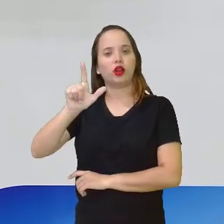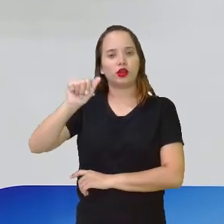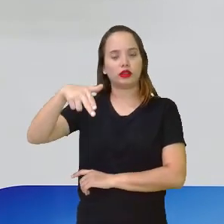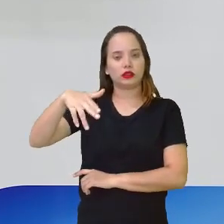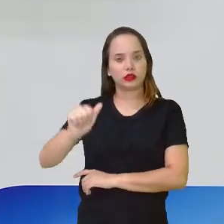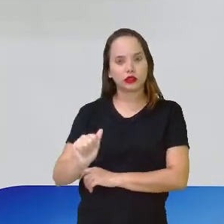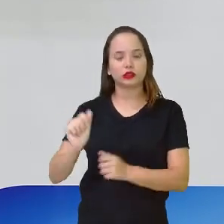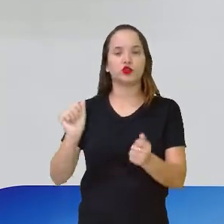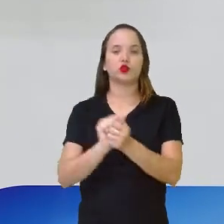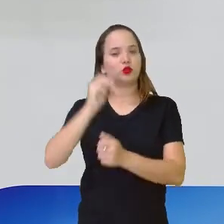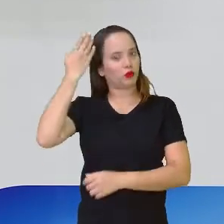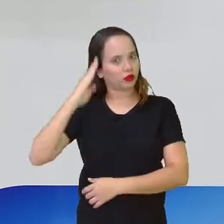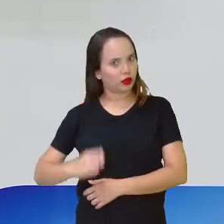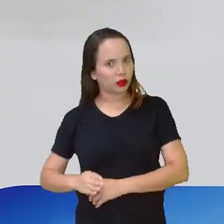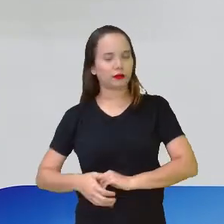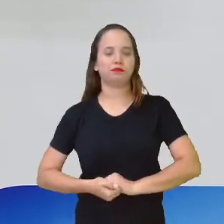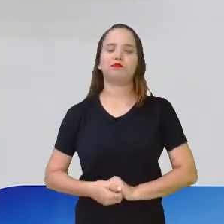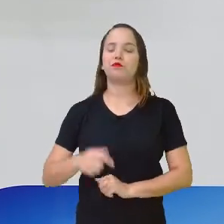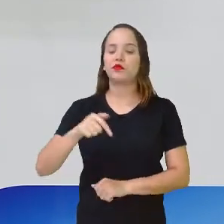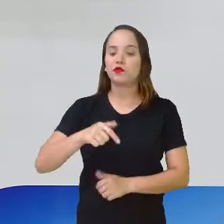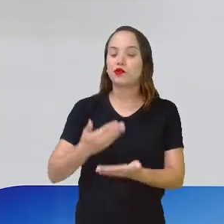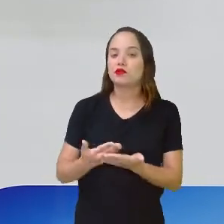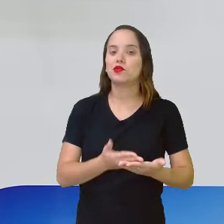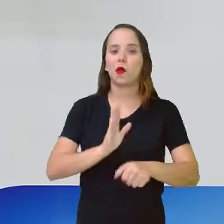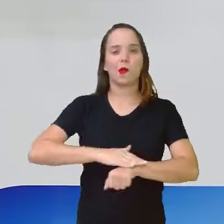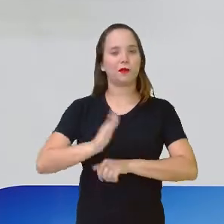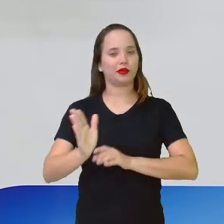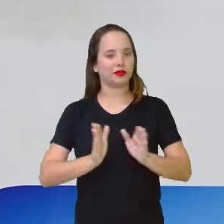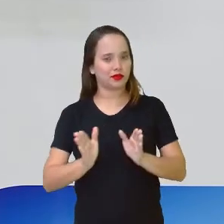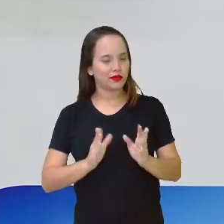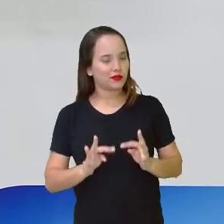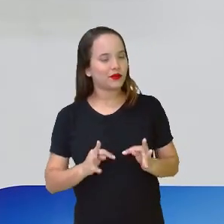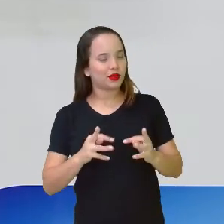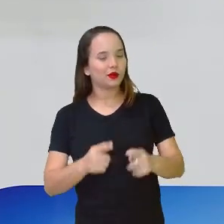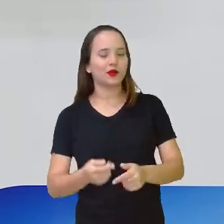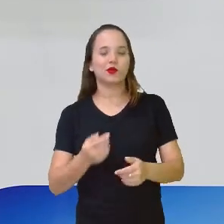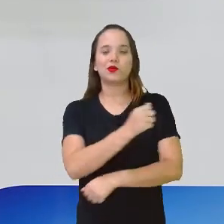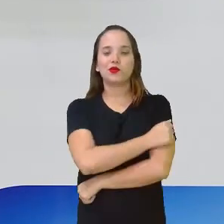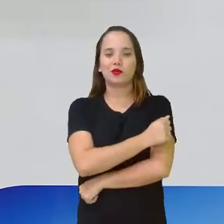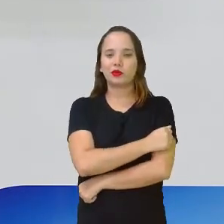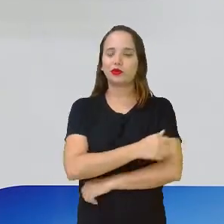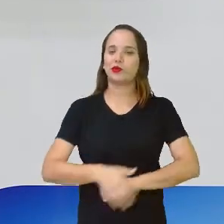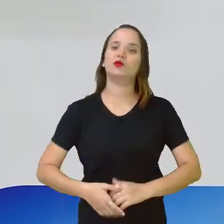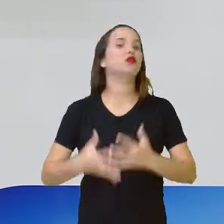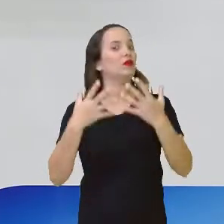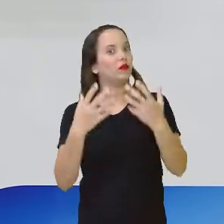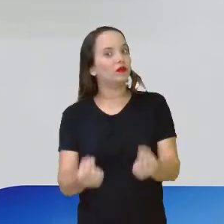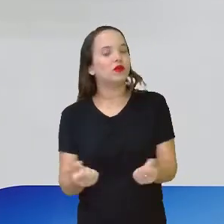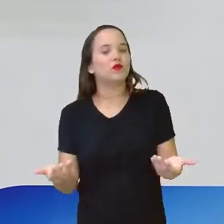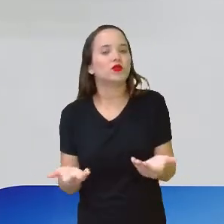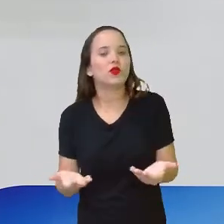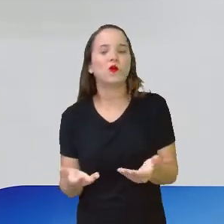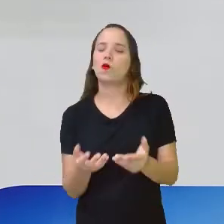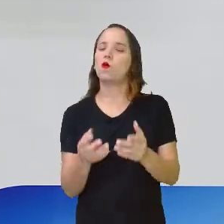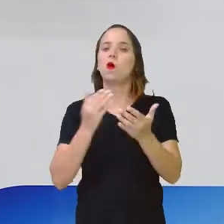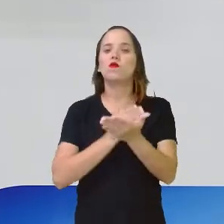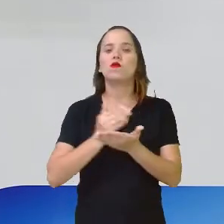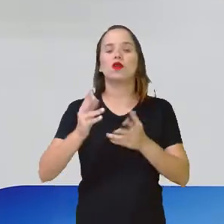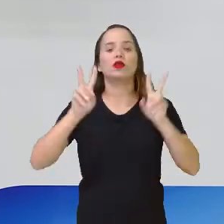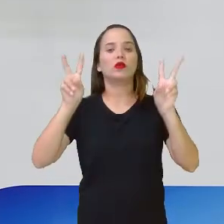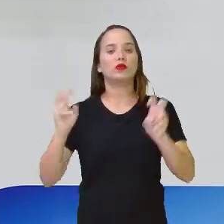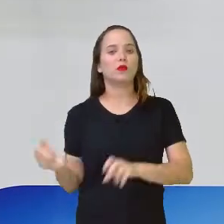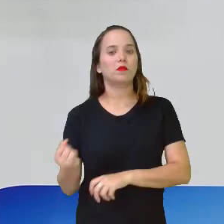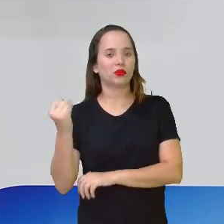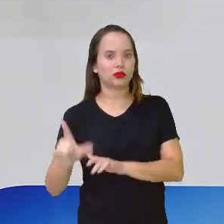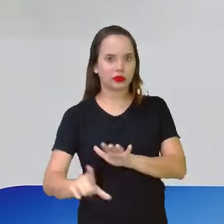Junto aqui com Brielle, que deixa nossas aulas mais acessíveis para todos os nossos estudantes. Vamos falar a respeito da importância dessa lei?